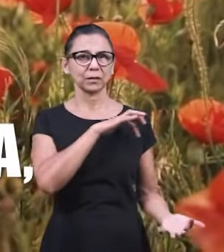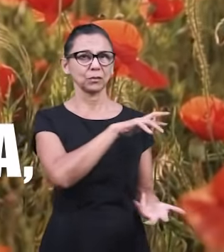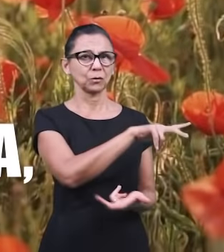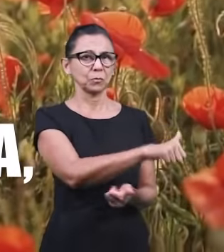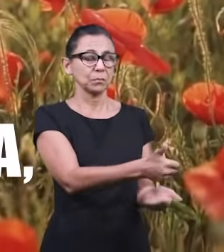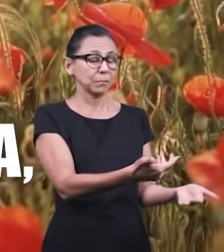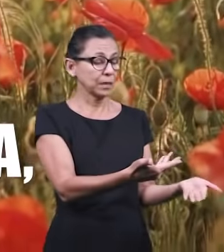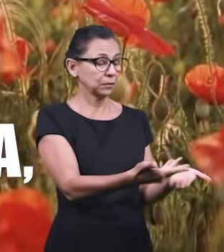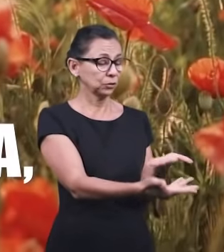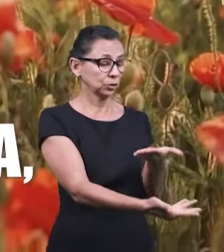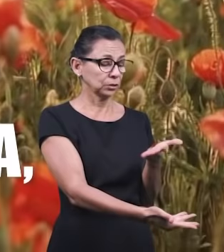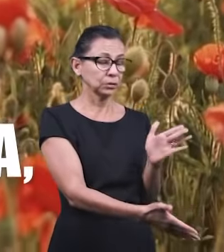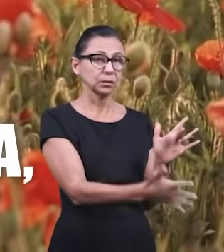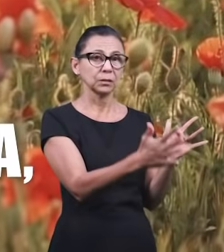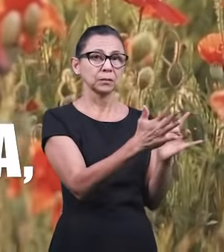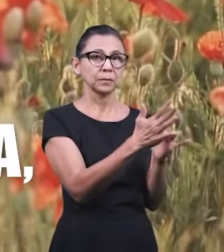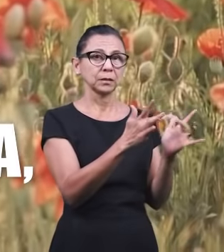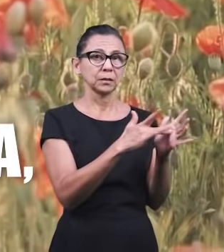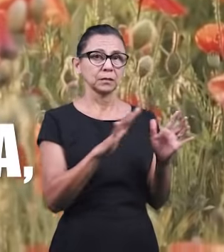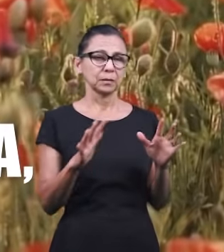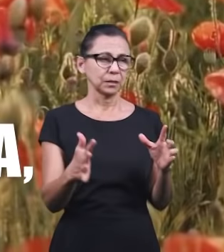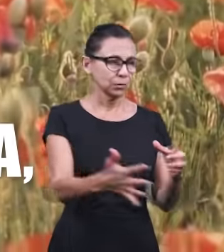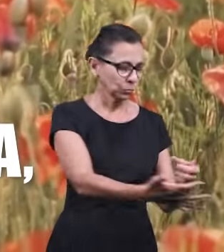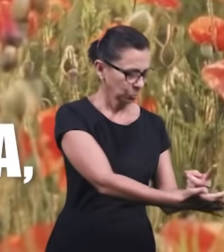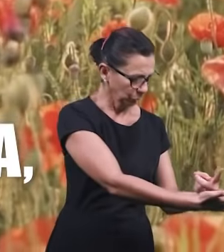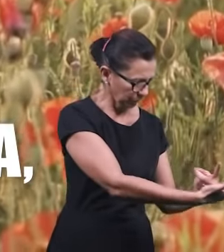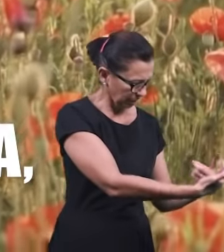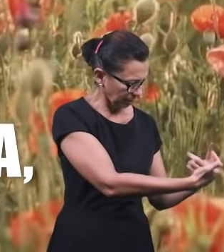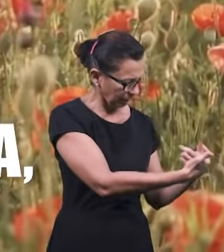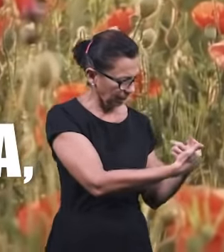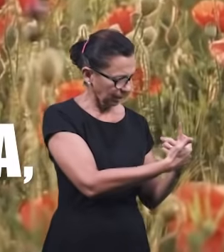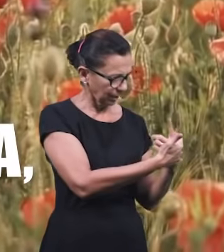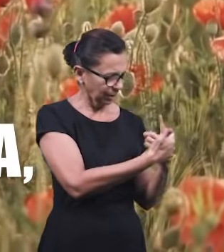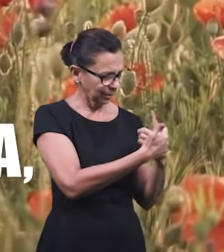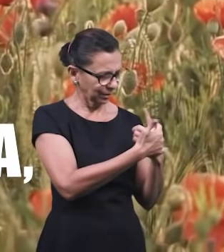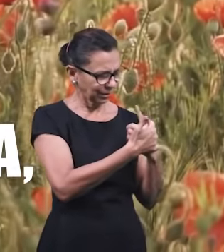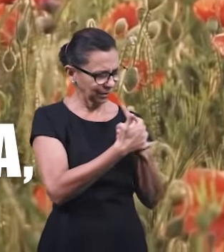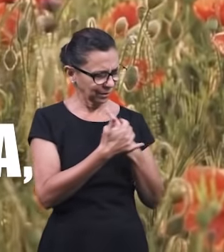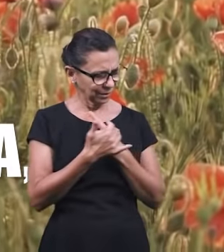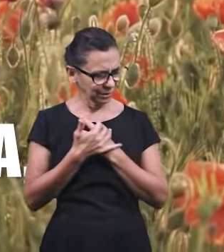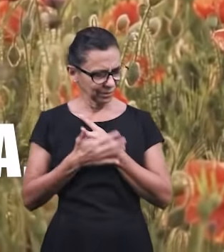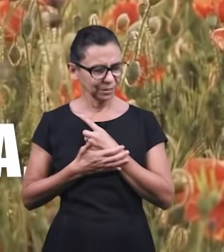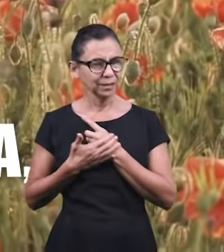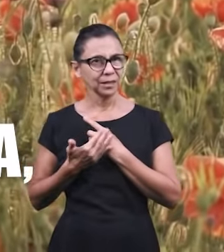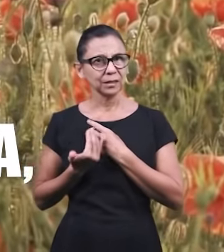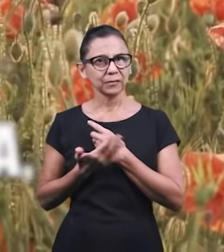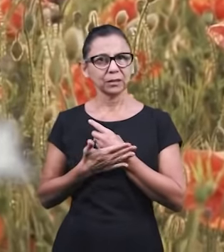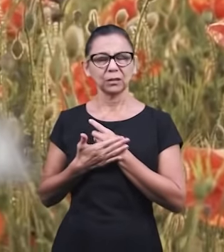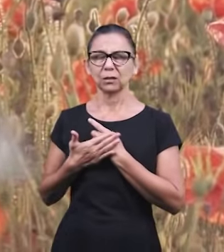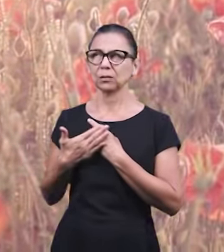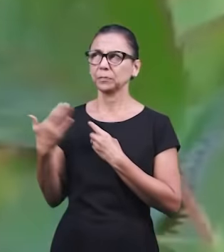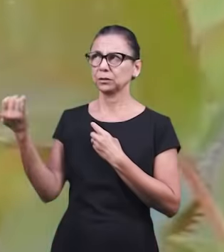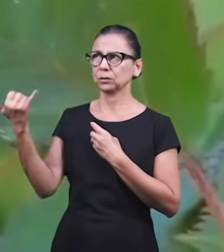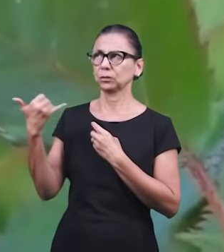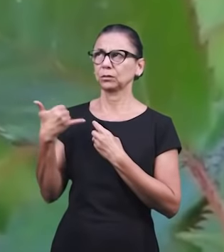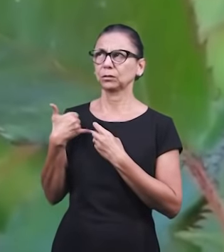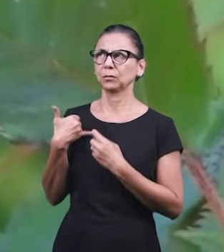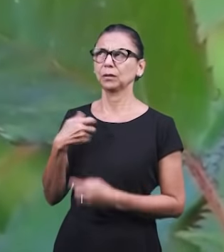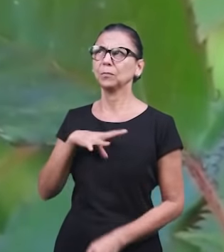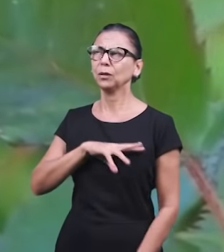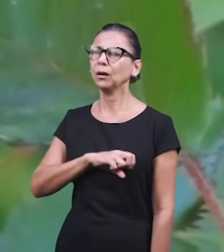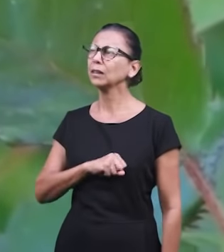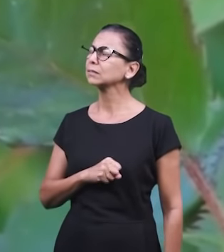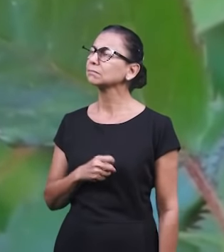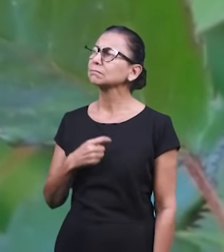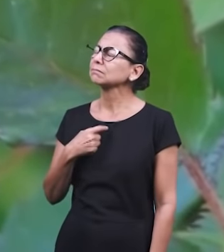Jesus buscou-me com seus braços de ternura. Falou